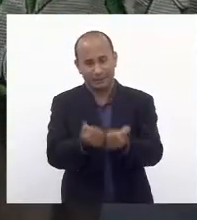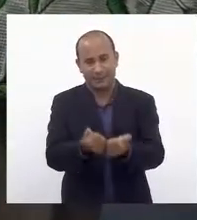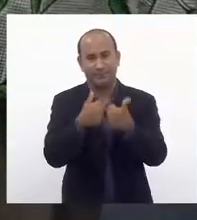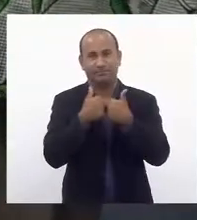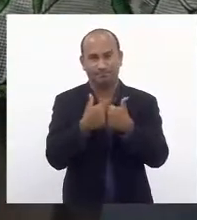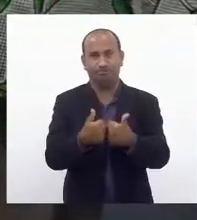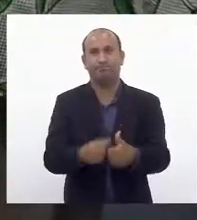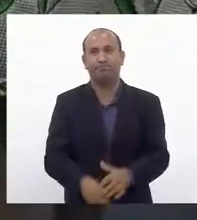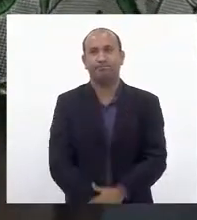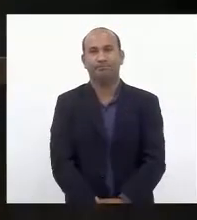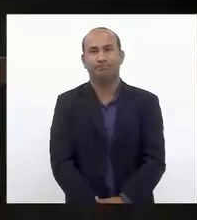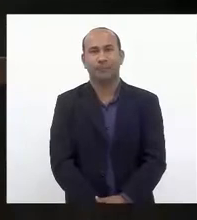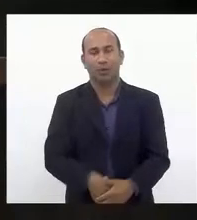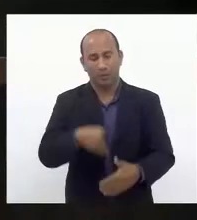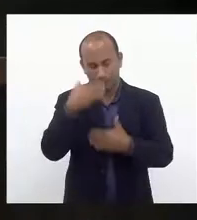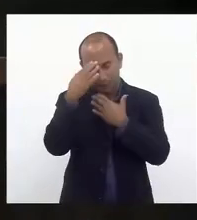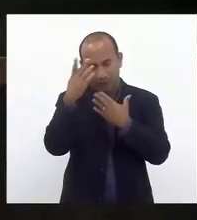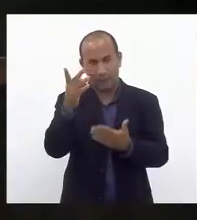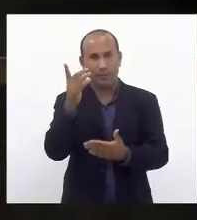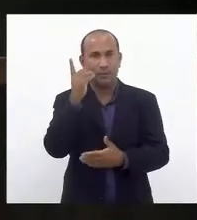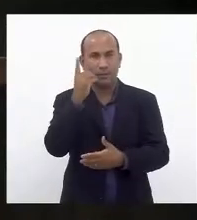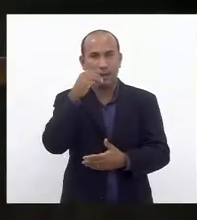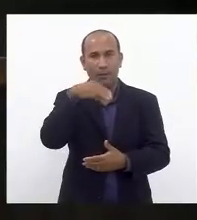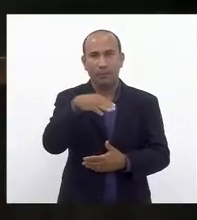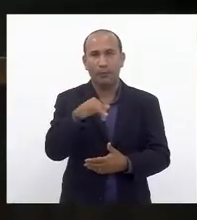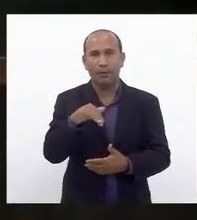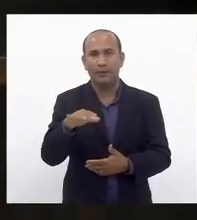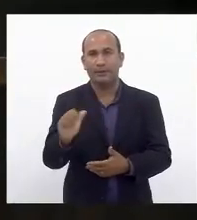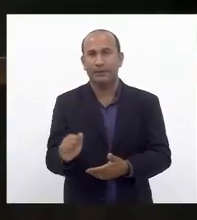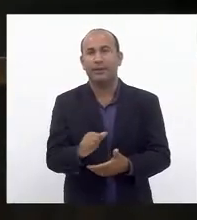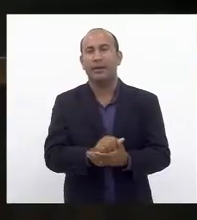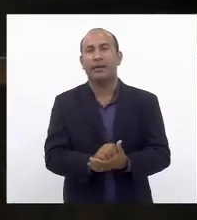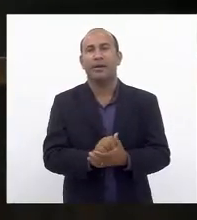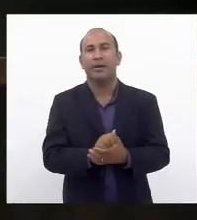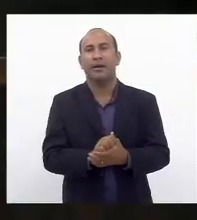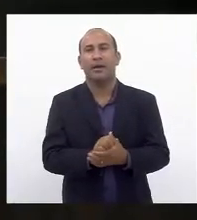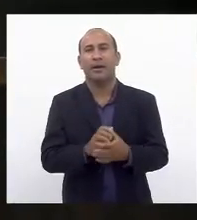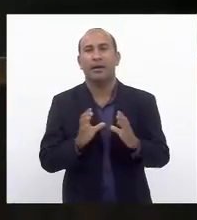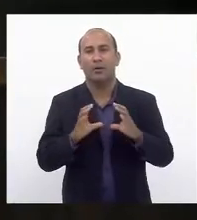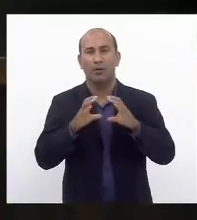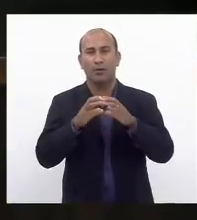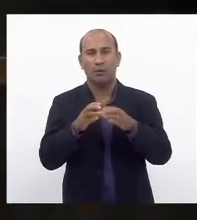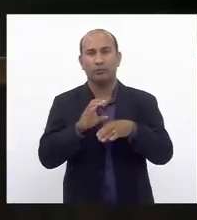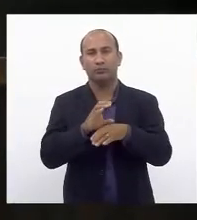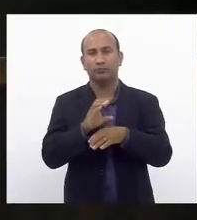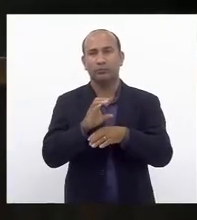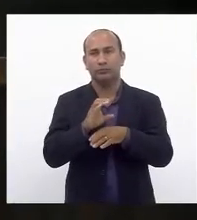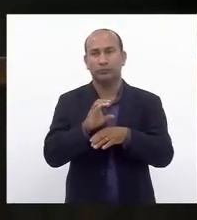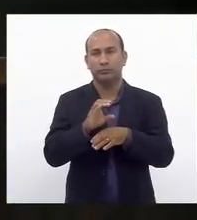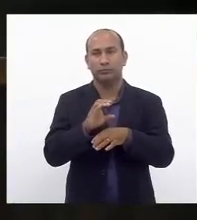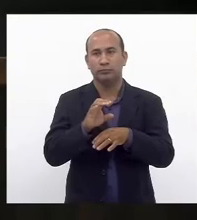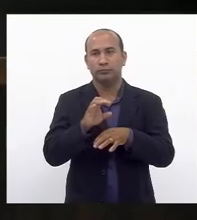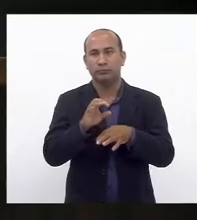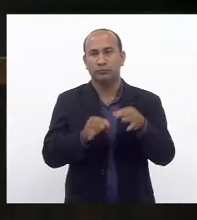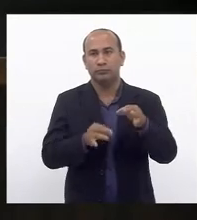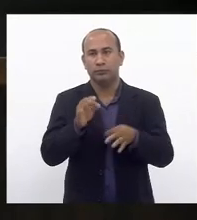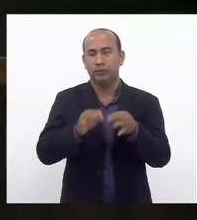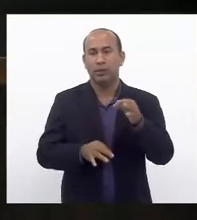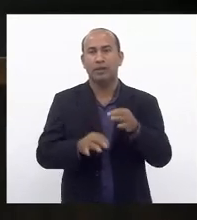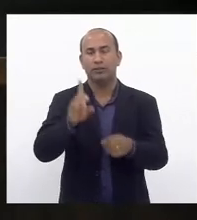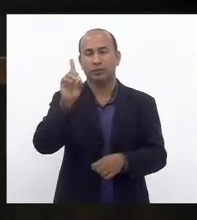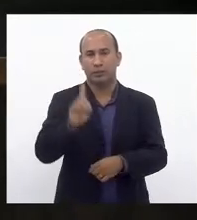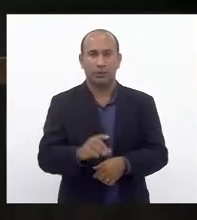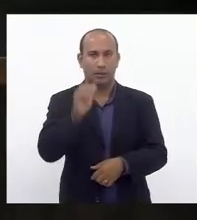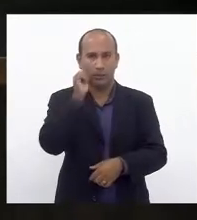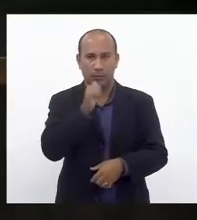favorável. Obrigada, deputada Mônica. Para emitir parecer pela Constituição e Justiça, pela defesa do direito das mulheres,